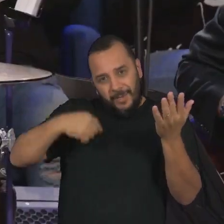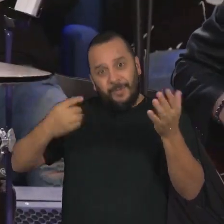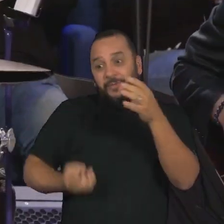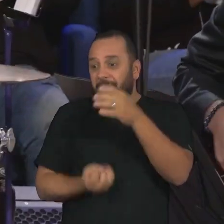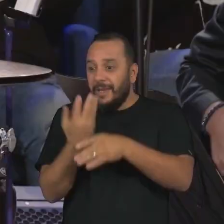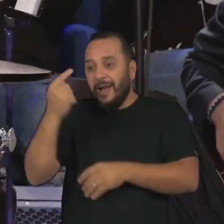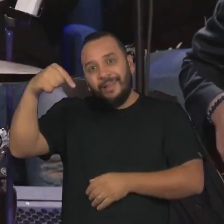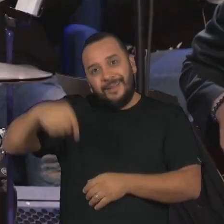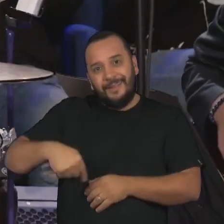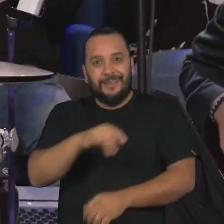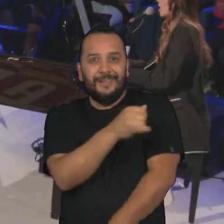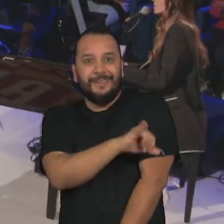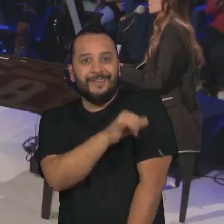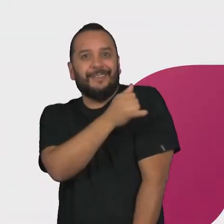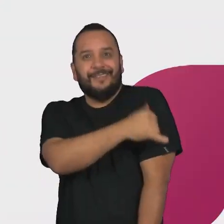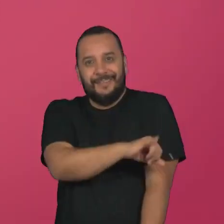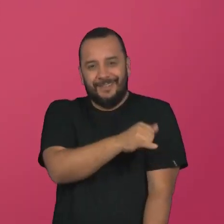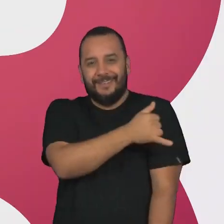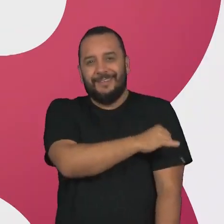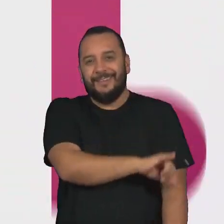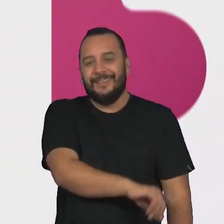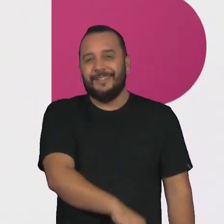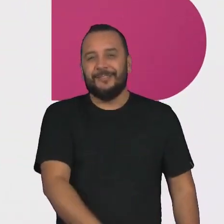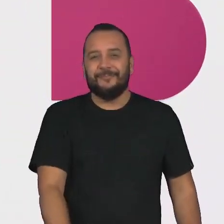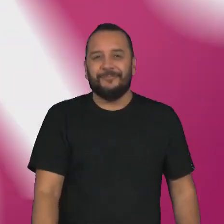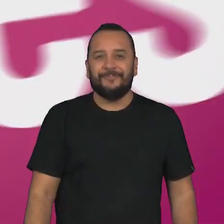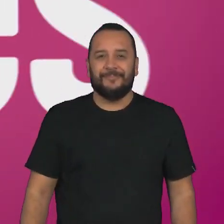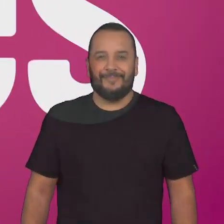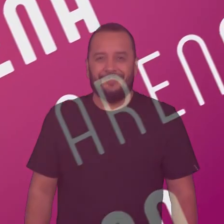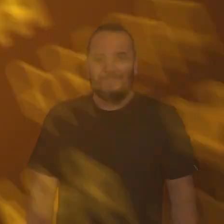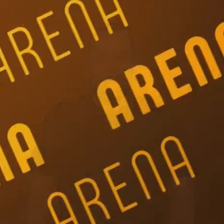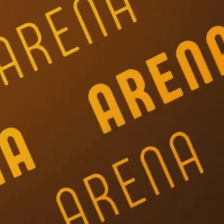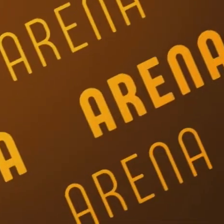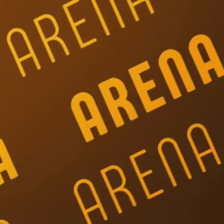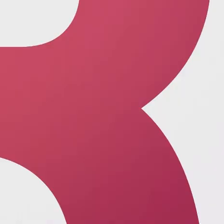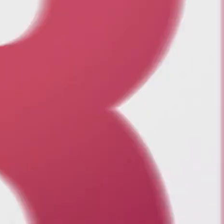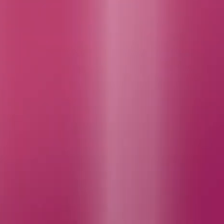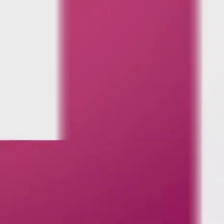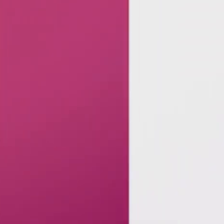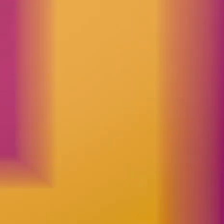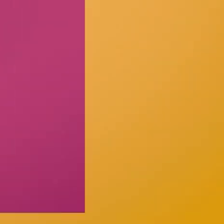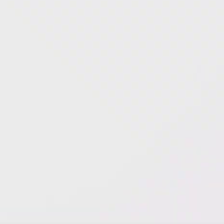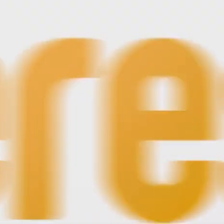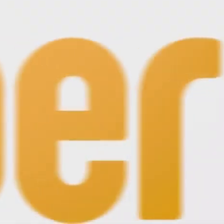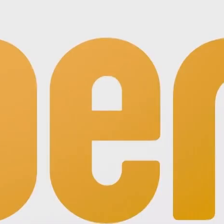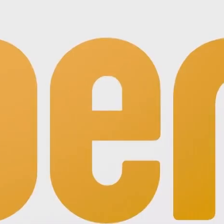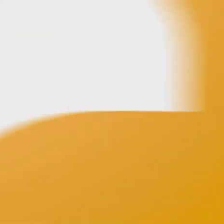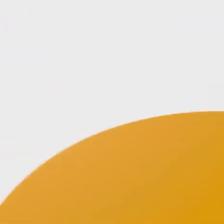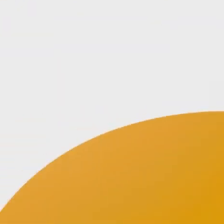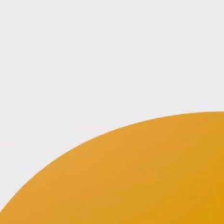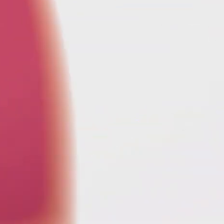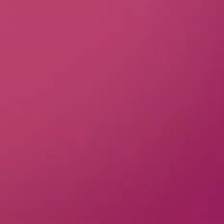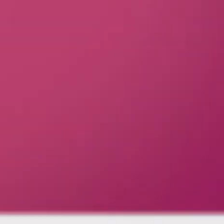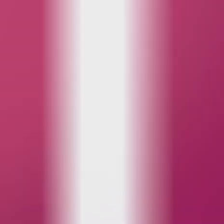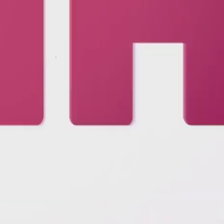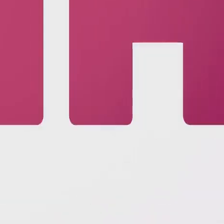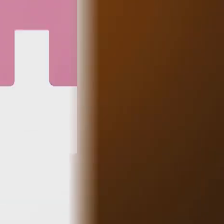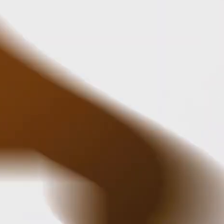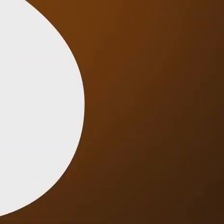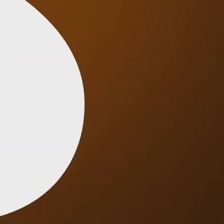de Janeiro. Sou eu quem leva a alegria para